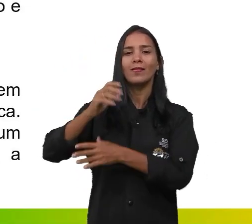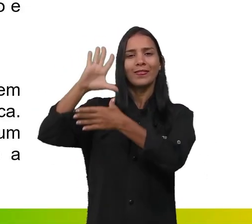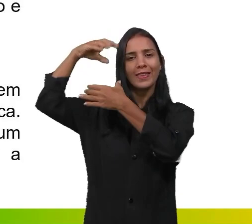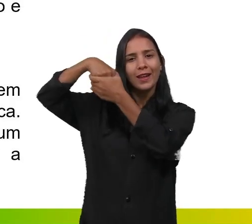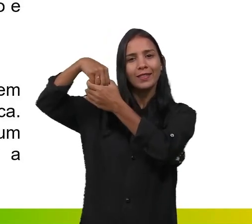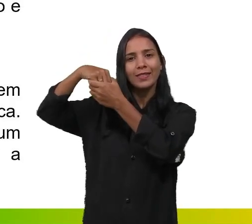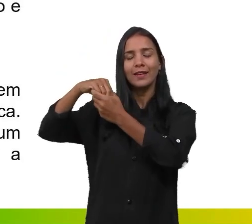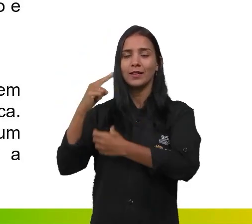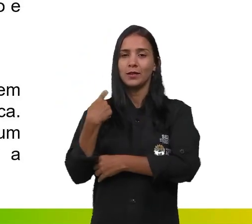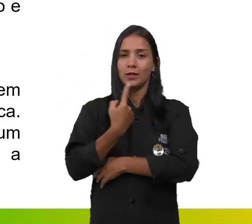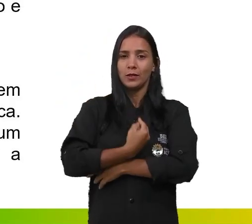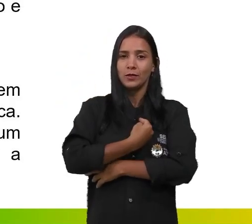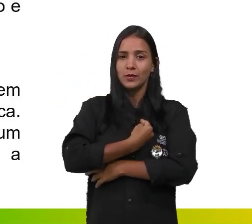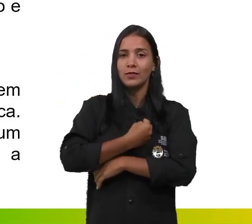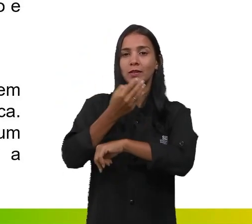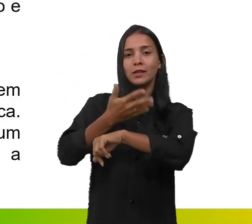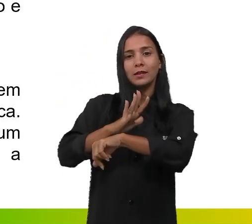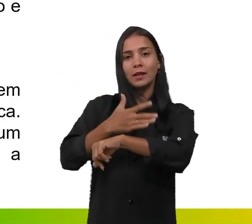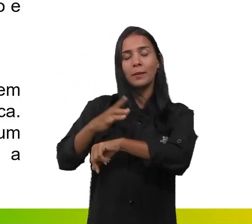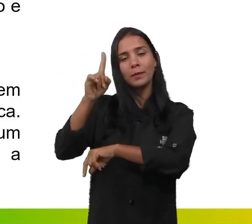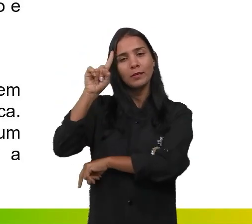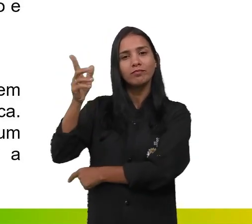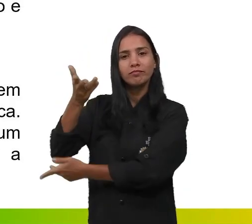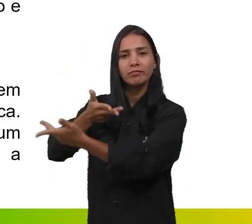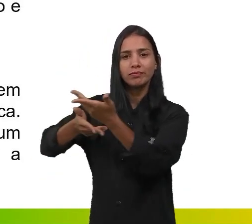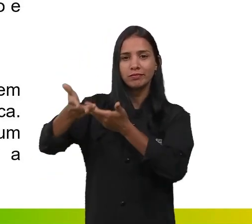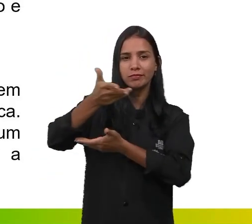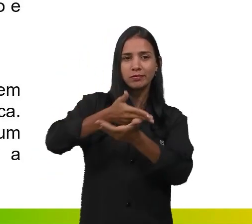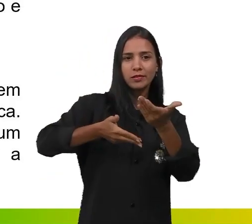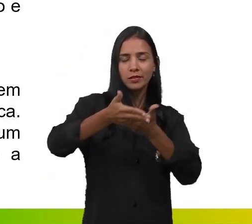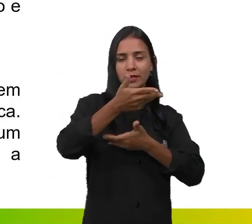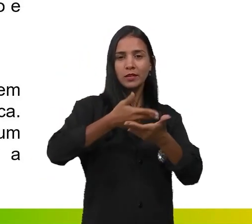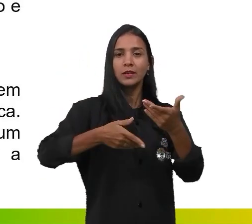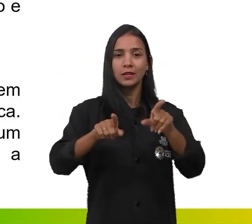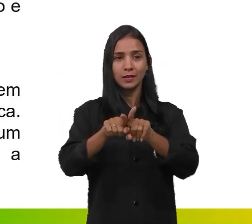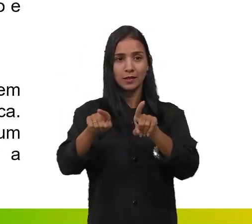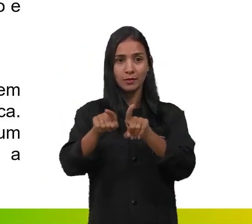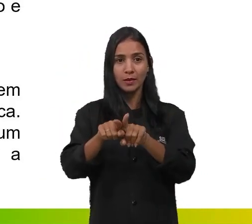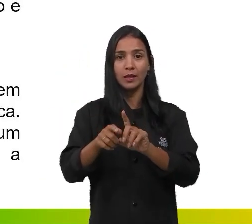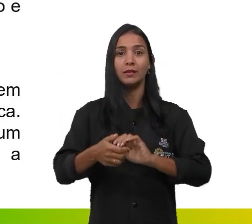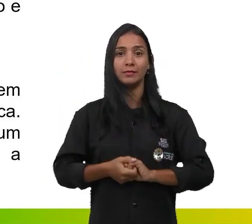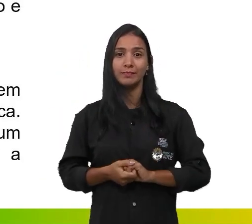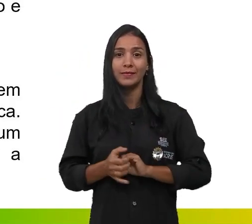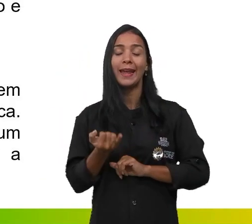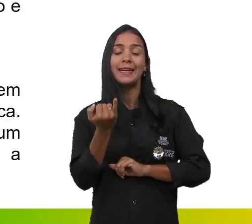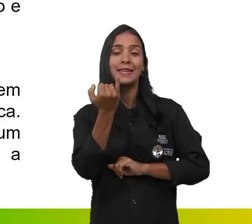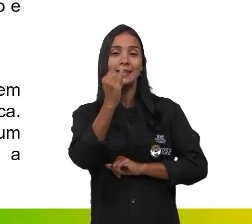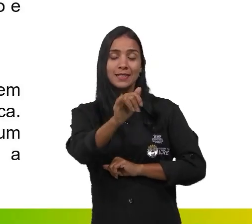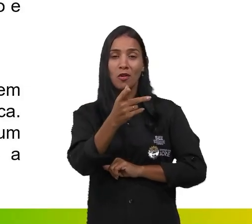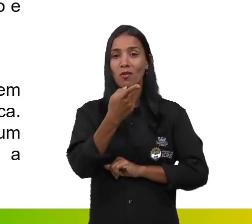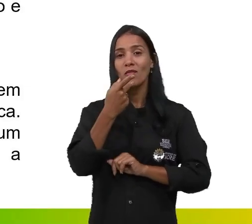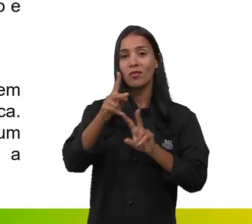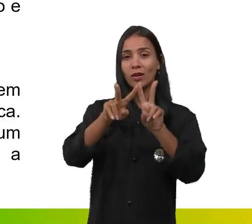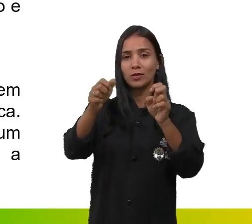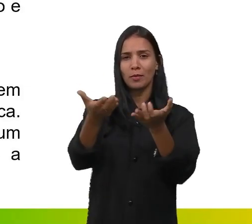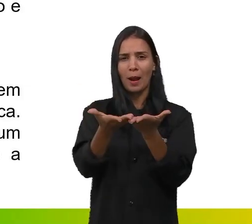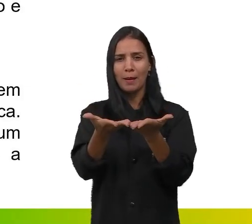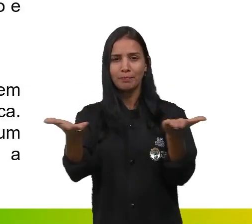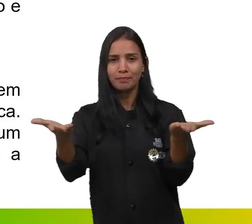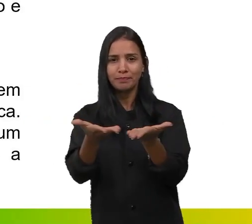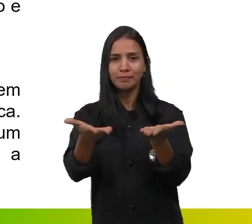na nossa prática, enfim, no nosso dia a dia. E quando falamos da base ética, o que queremos dizer com